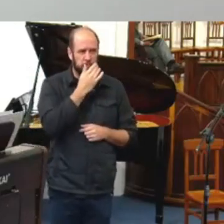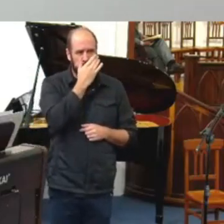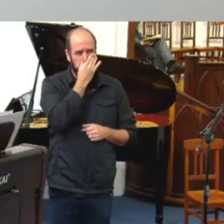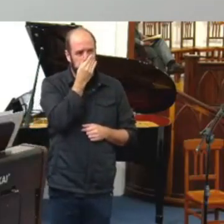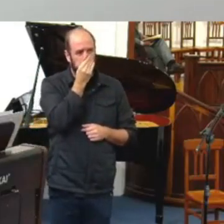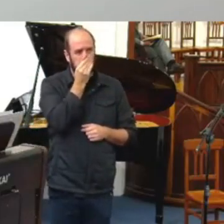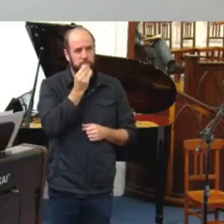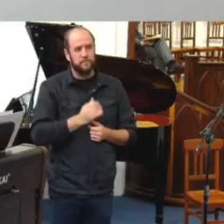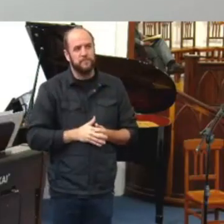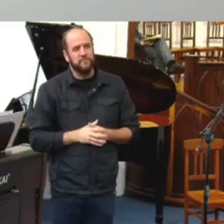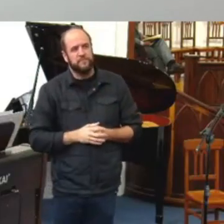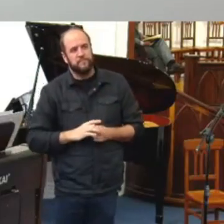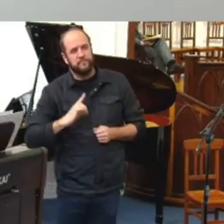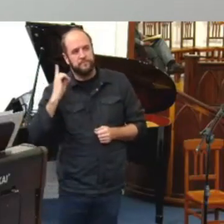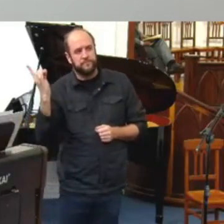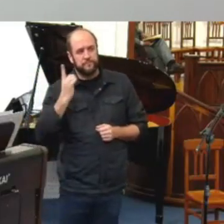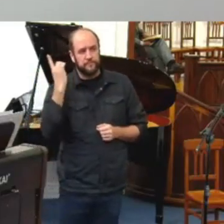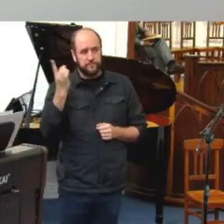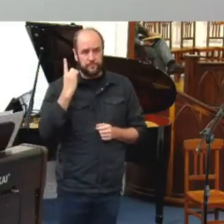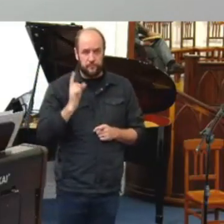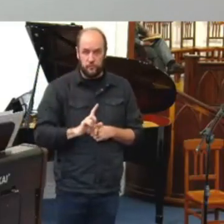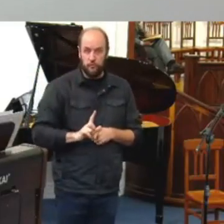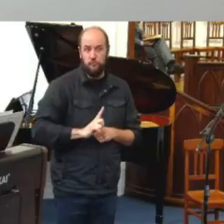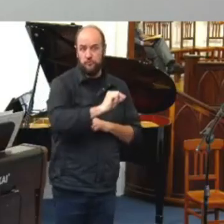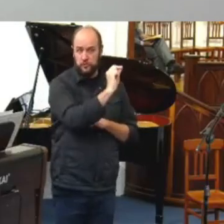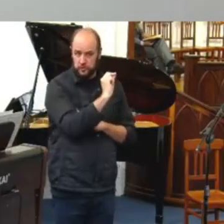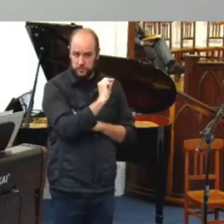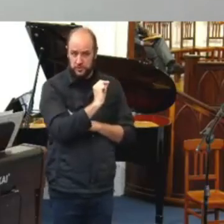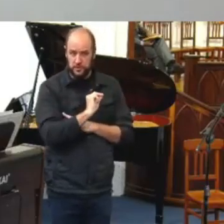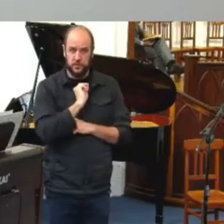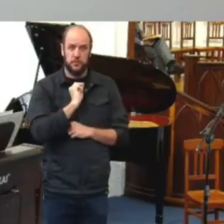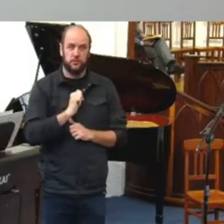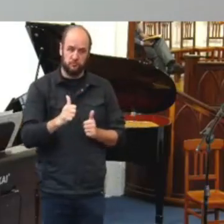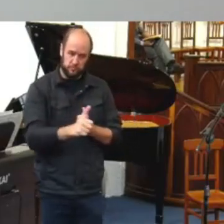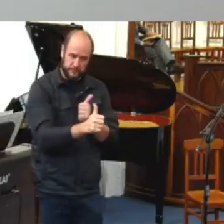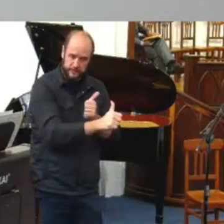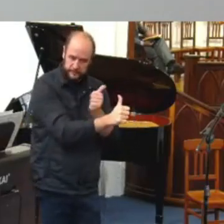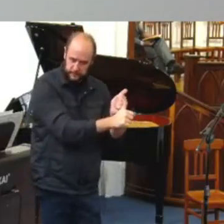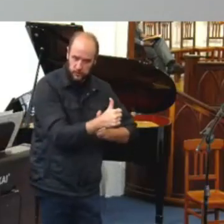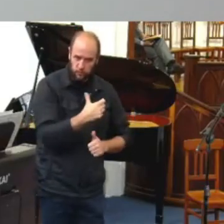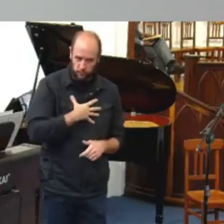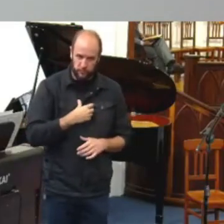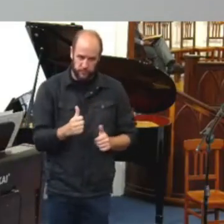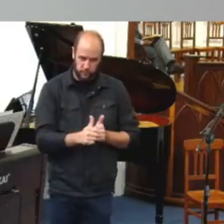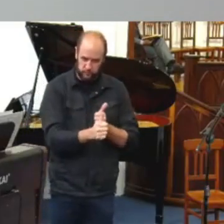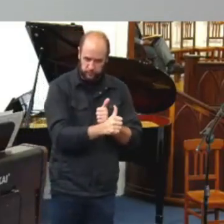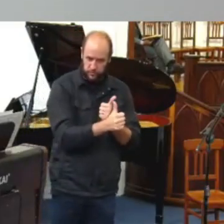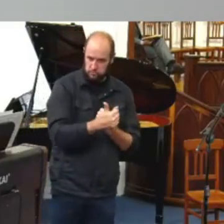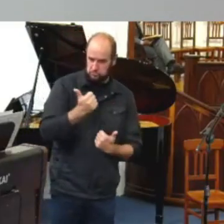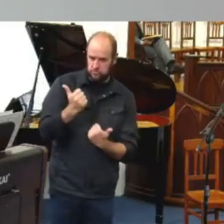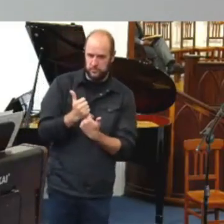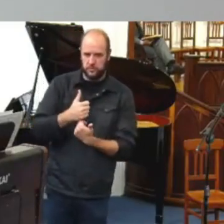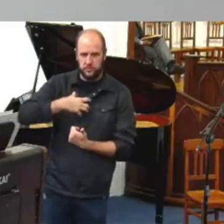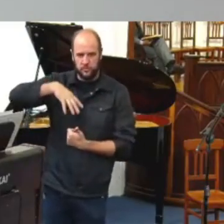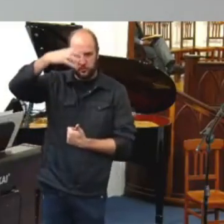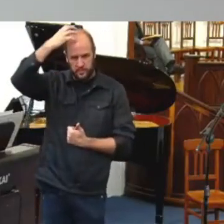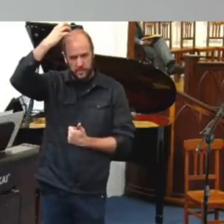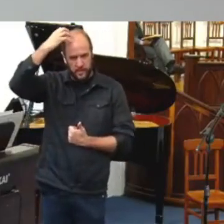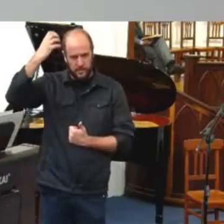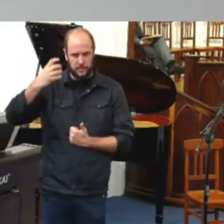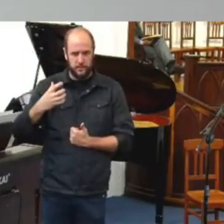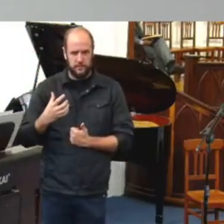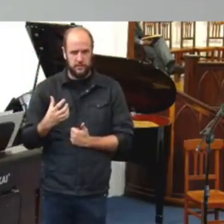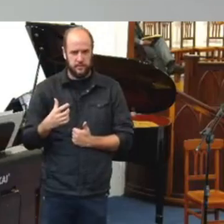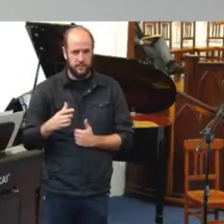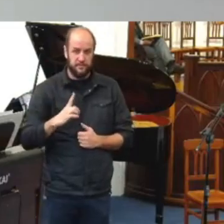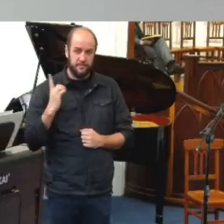E Davi, fugindo dessa perseguição, quando seu filho usurpou o trono, ele sofre.